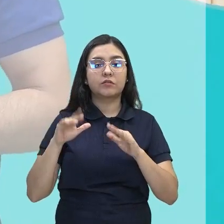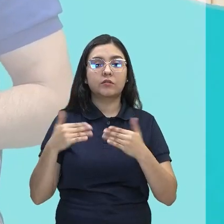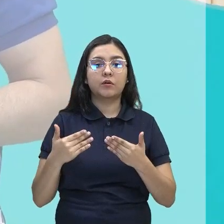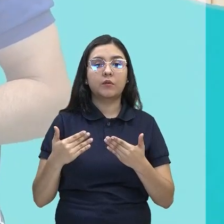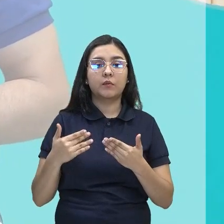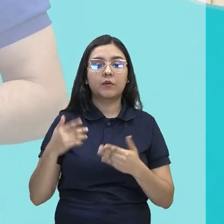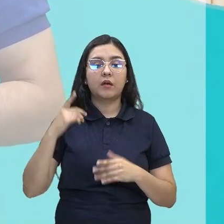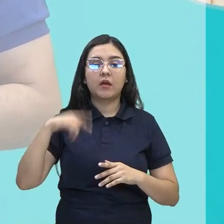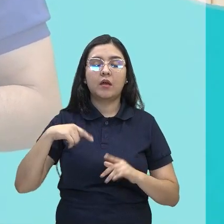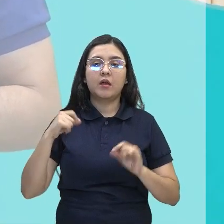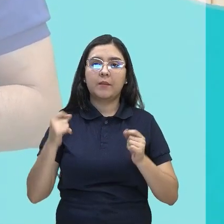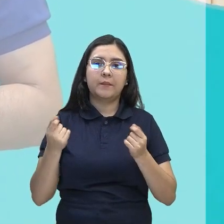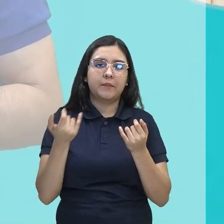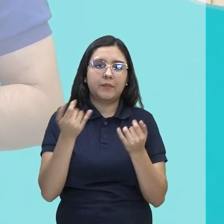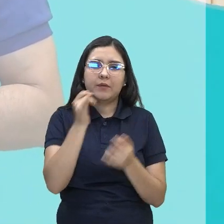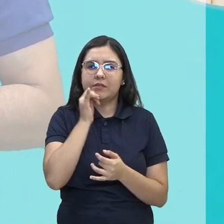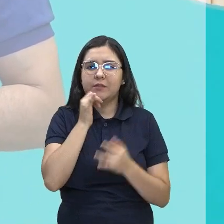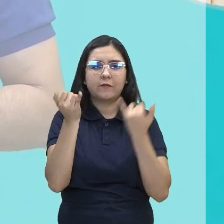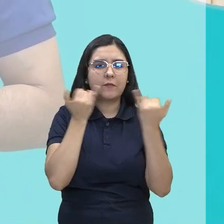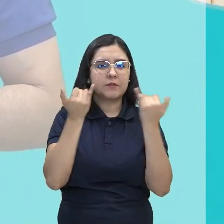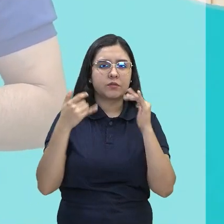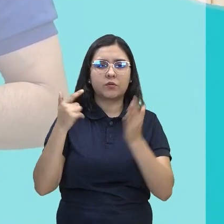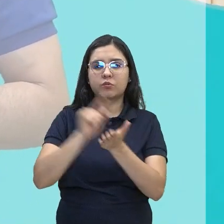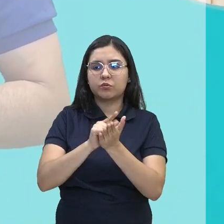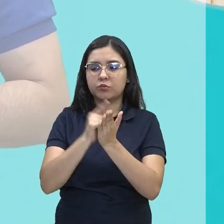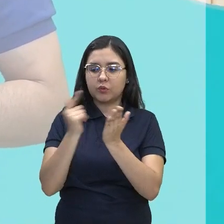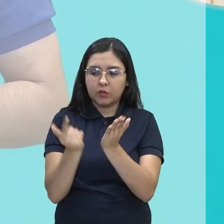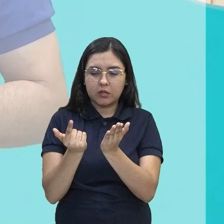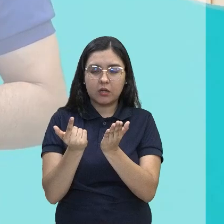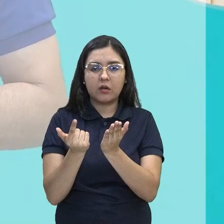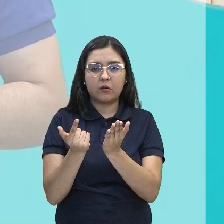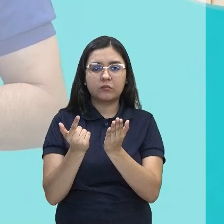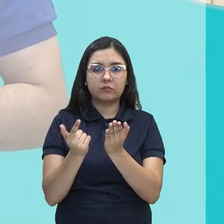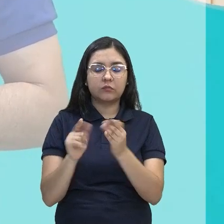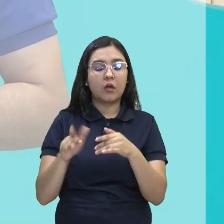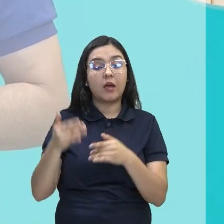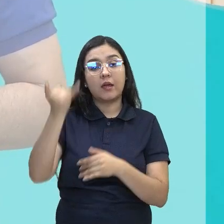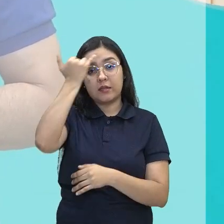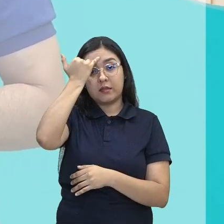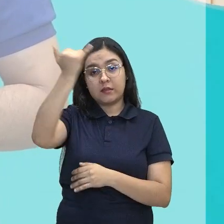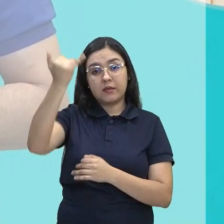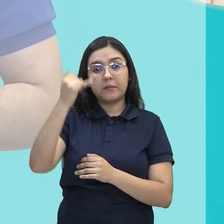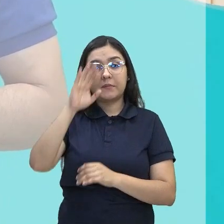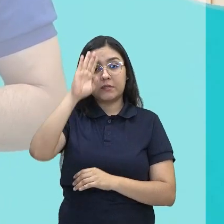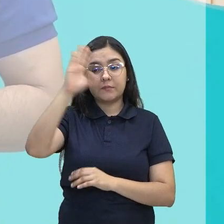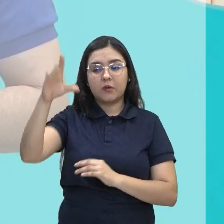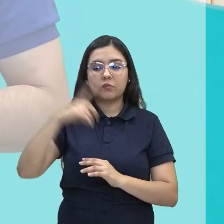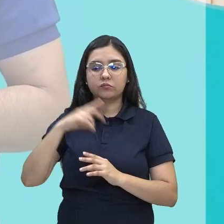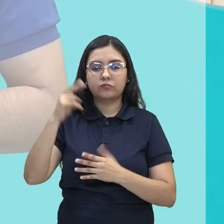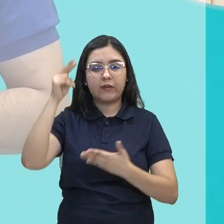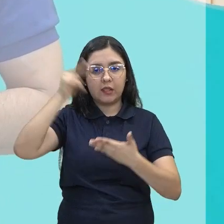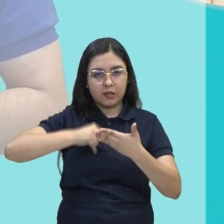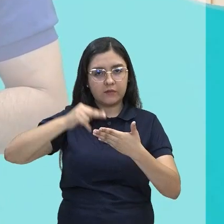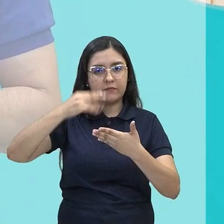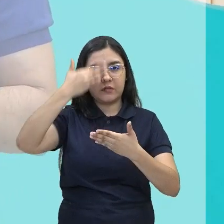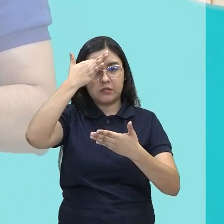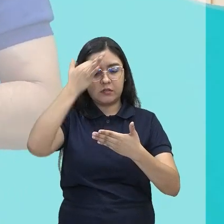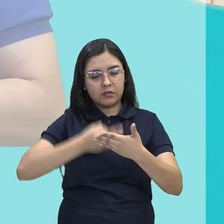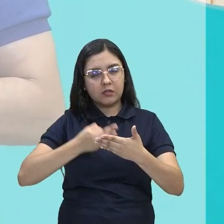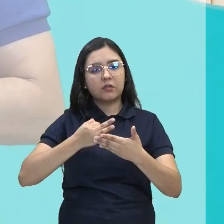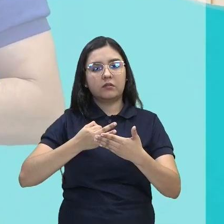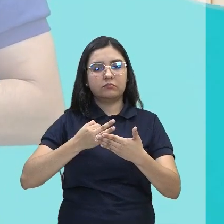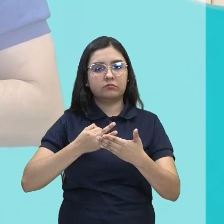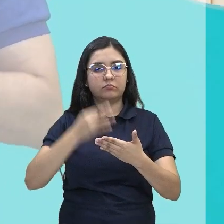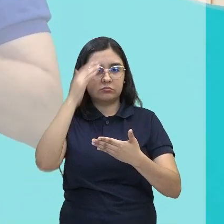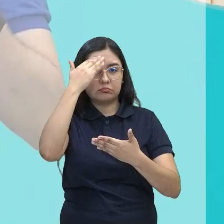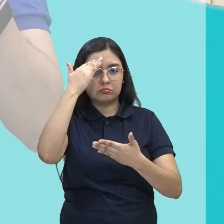é uma notícia de jornal, por exemplo. Todos que lerem essa notícia, pelo menos a ideia principal, todo mundo vai reter, né? Vai chegar à mesma conclusão que o